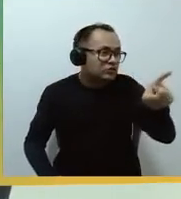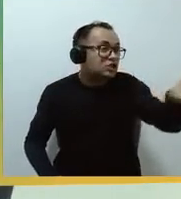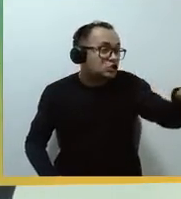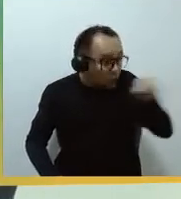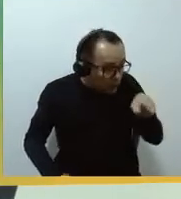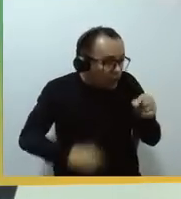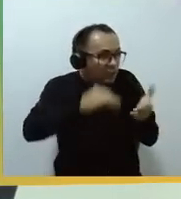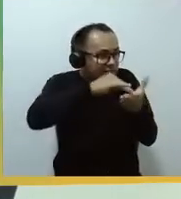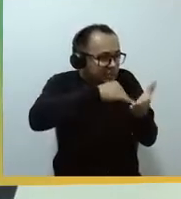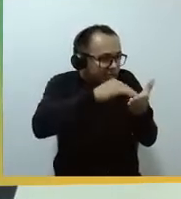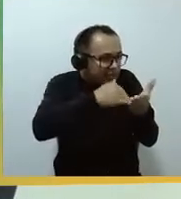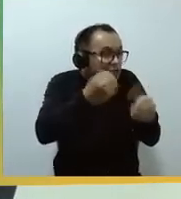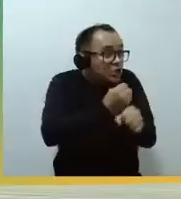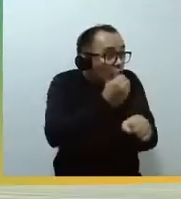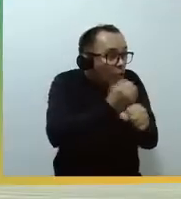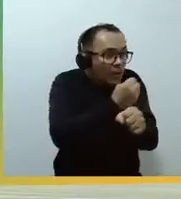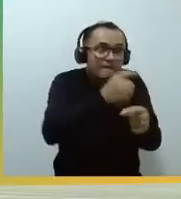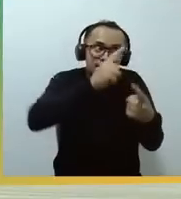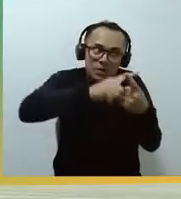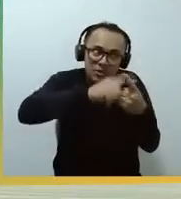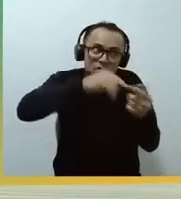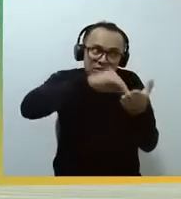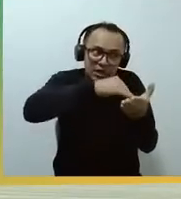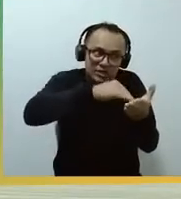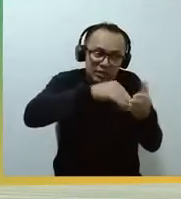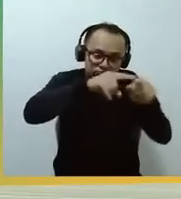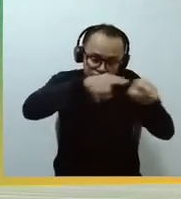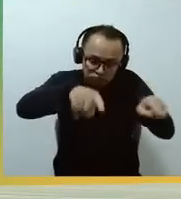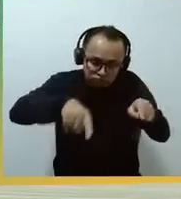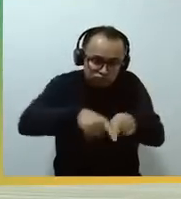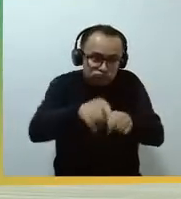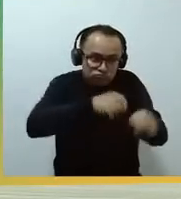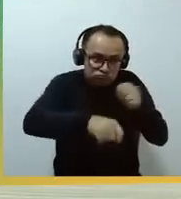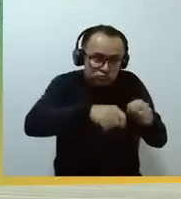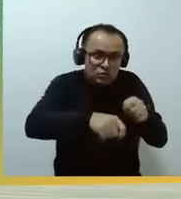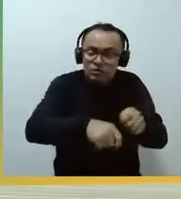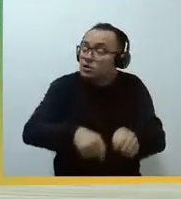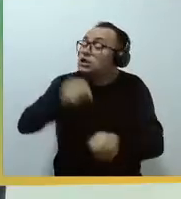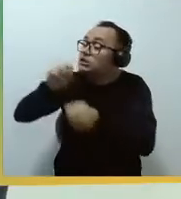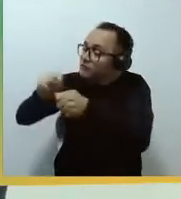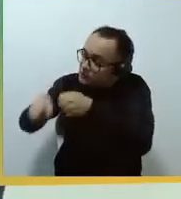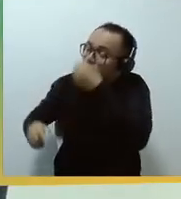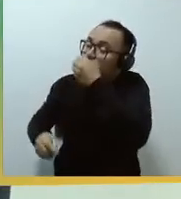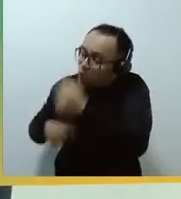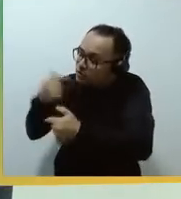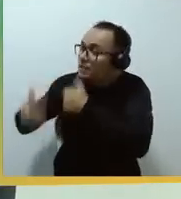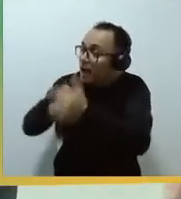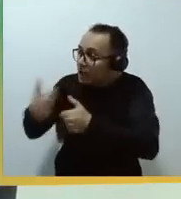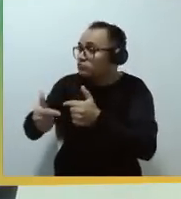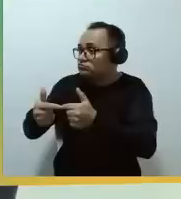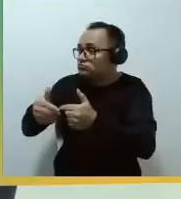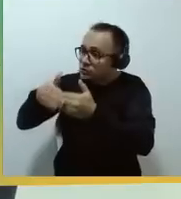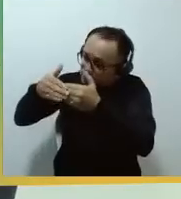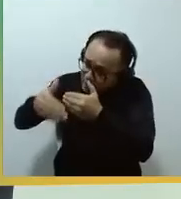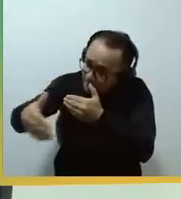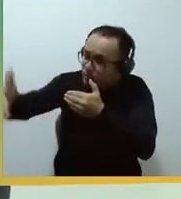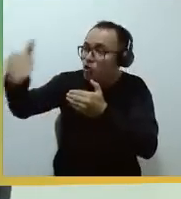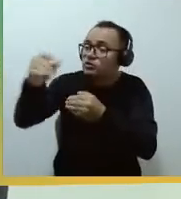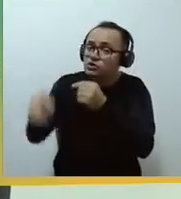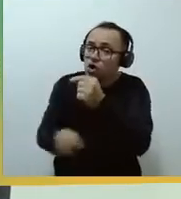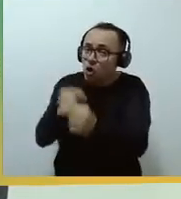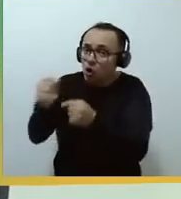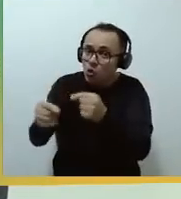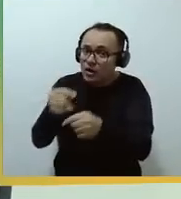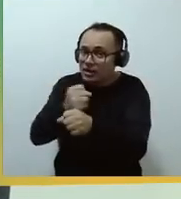nomeou primeiro ele para secretário de gabinete de planejamento, depois para secretário de obras. E ele fez um bom trabalho. A partir daí, nos últimos 20 anos, eu